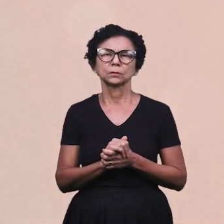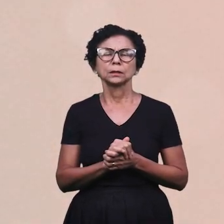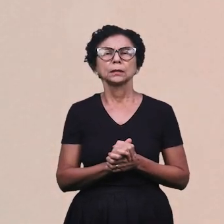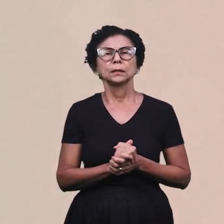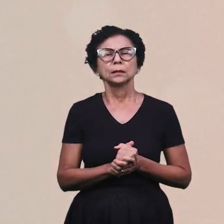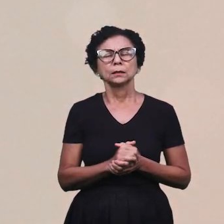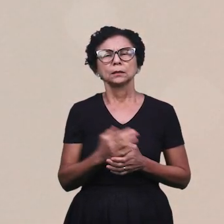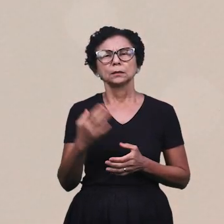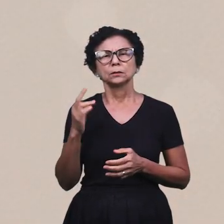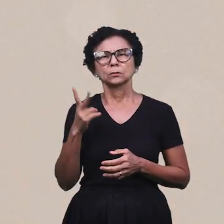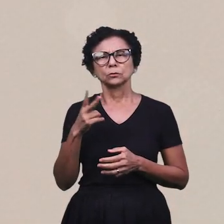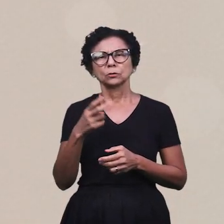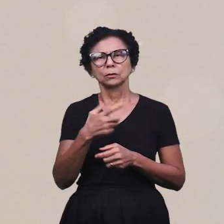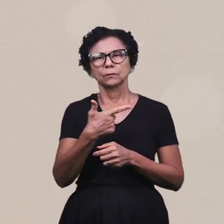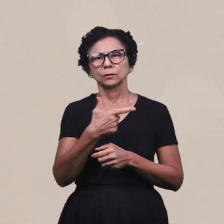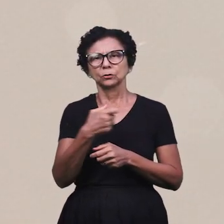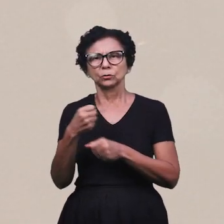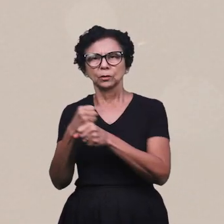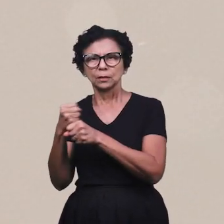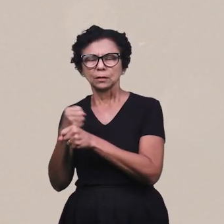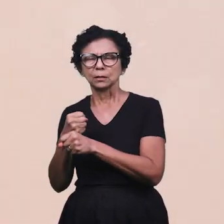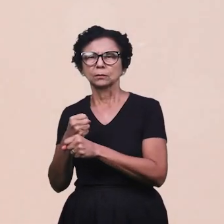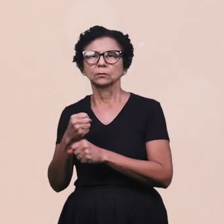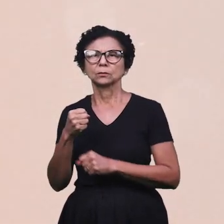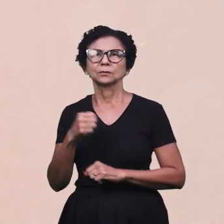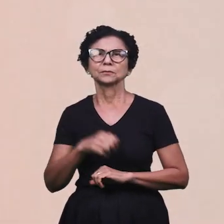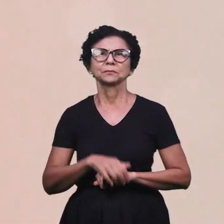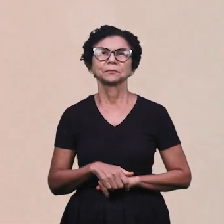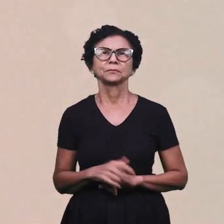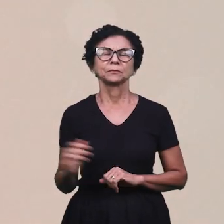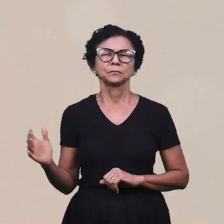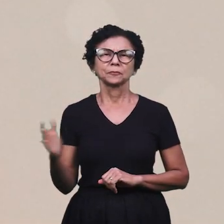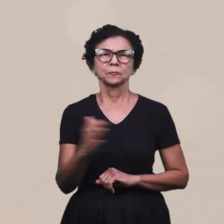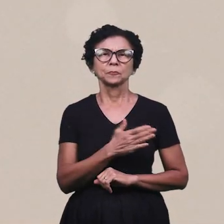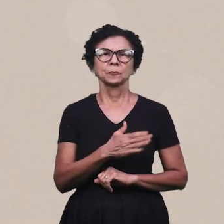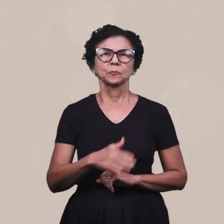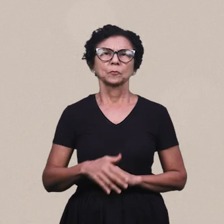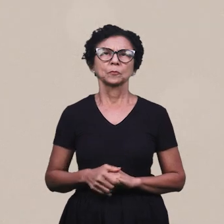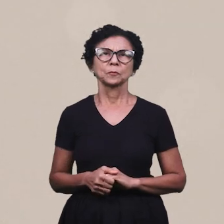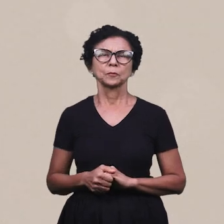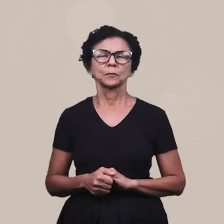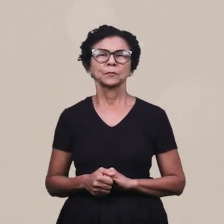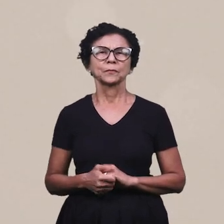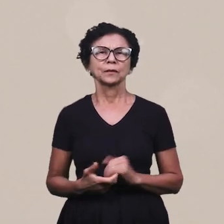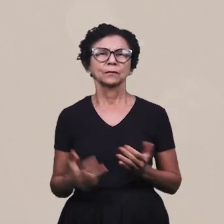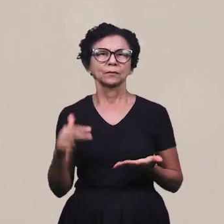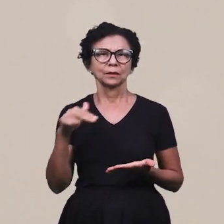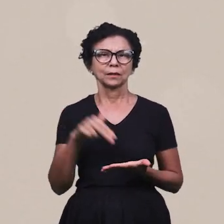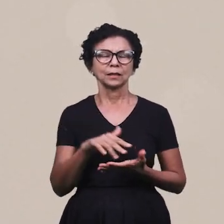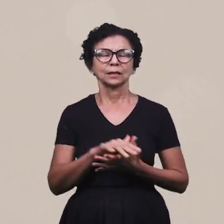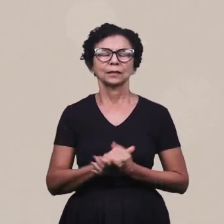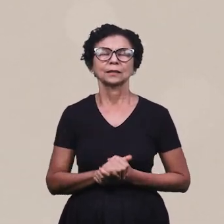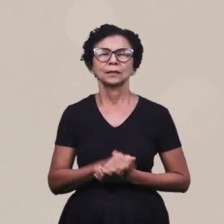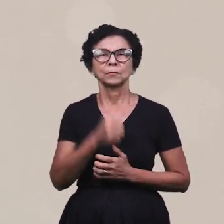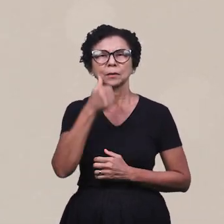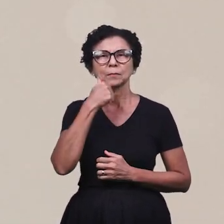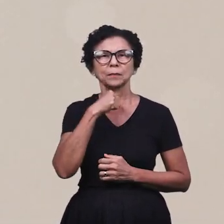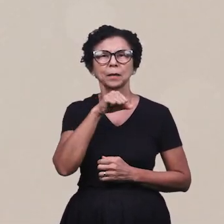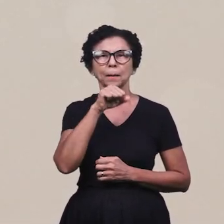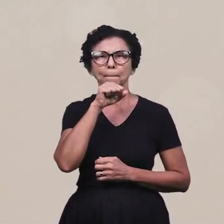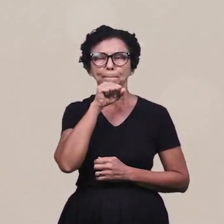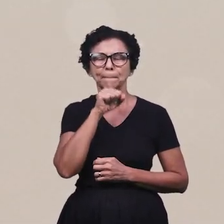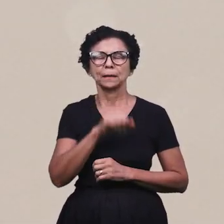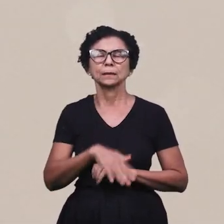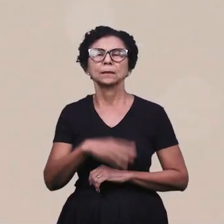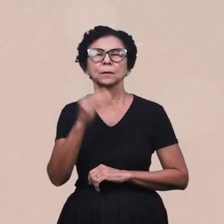desses 22 anos. A paz do Senhor Jesus. Eu estou aqui para poder mandar um abraço e um beijo para minha mãe, que se